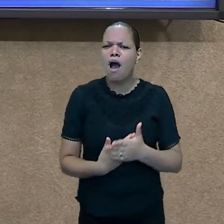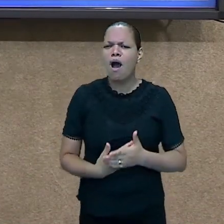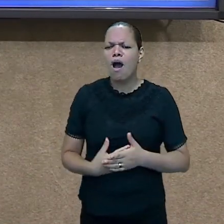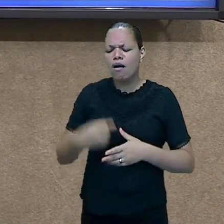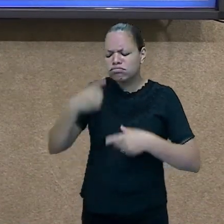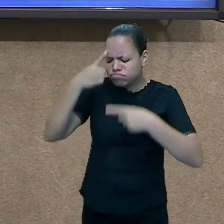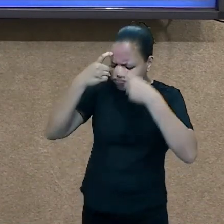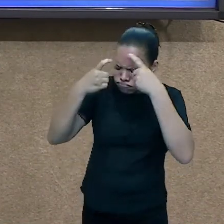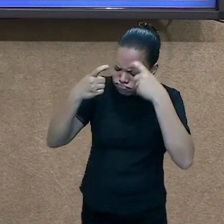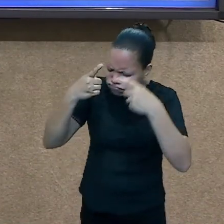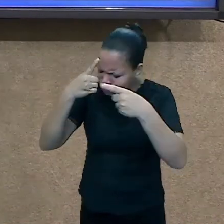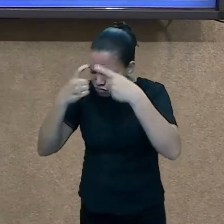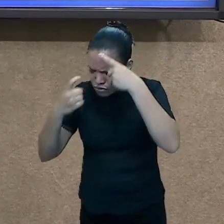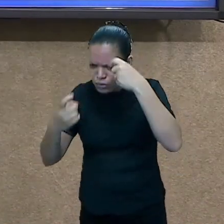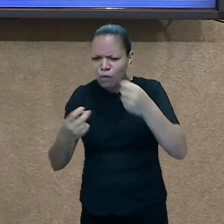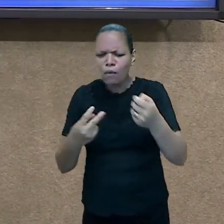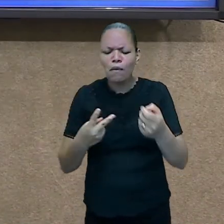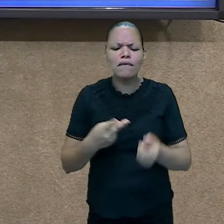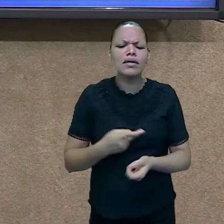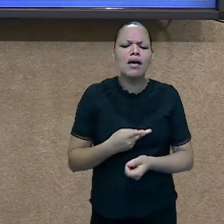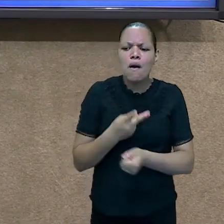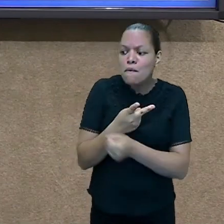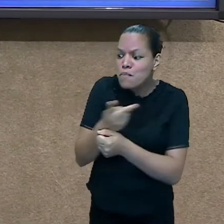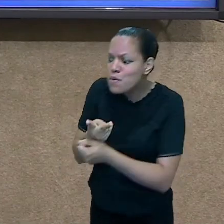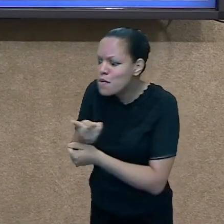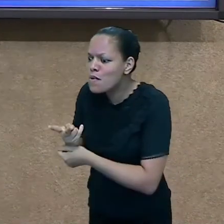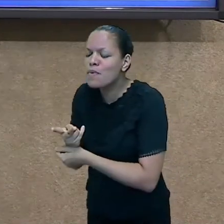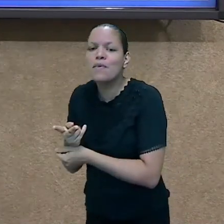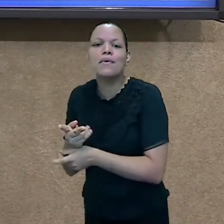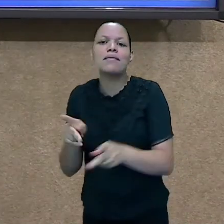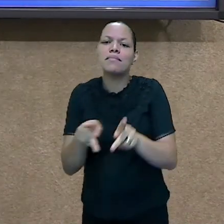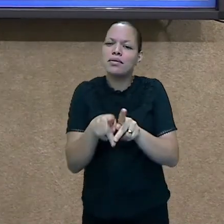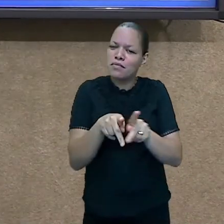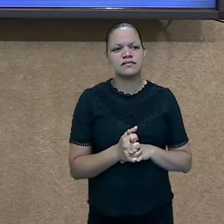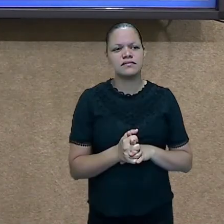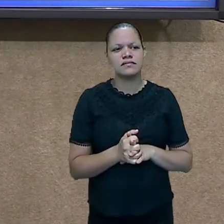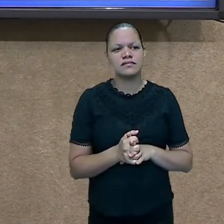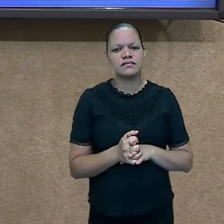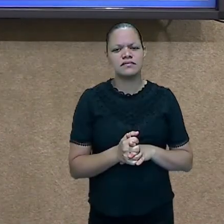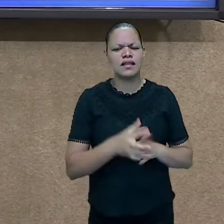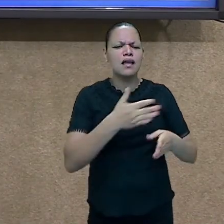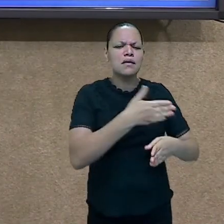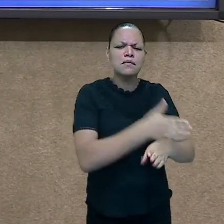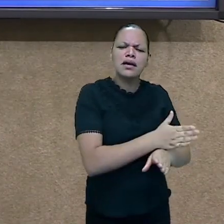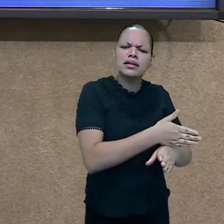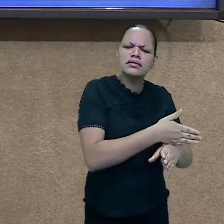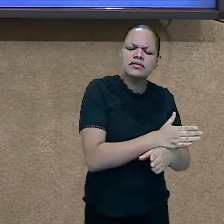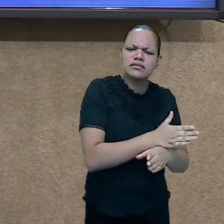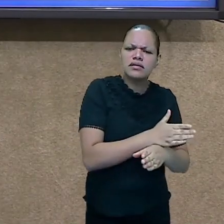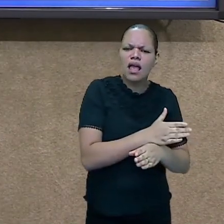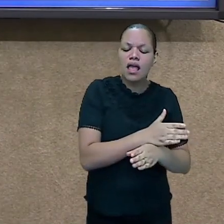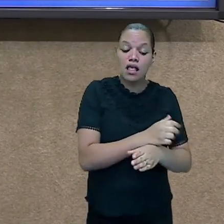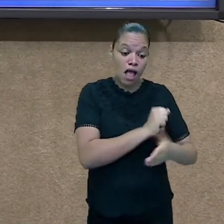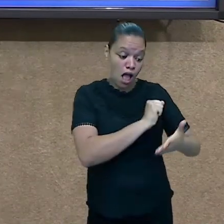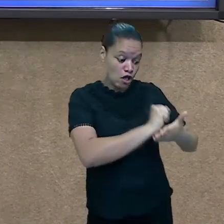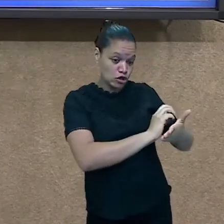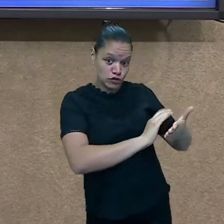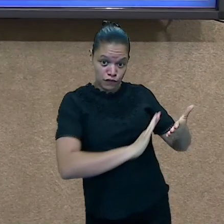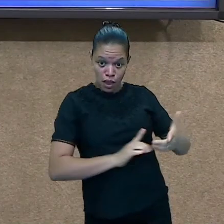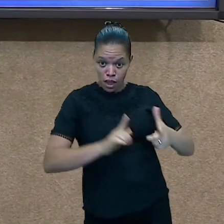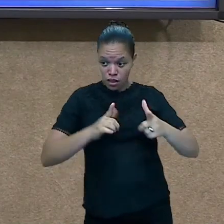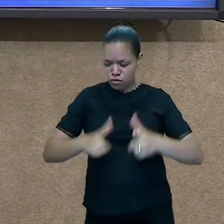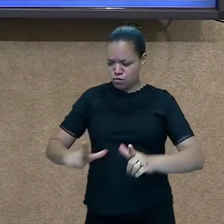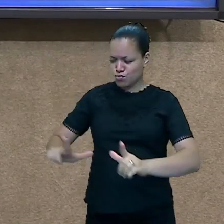plataforma, caso tenha ainda ficado alguma dúvida que venha a ser esclarecida. E para acessar nossas atividades na